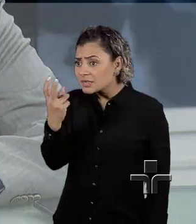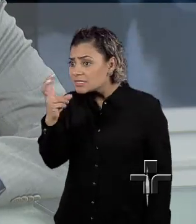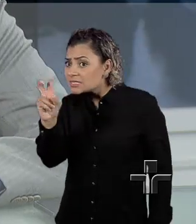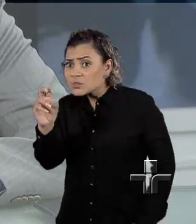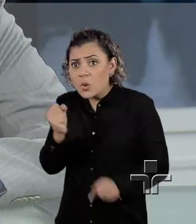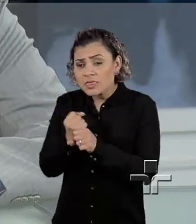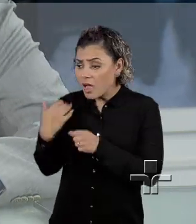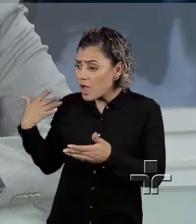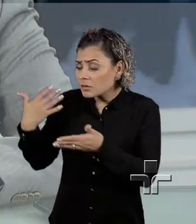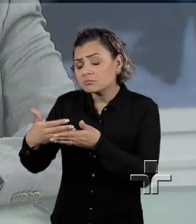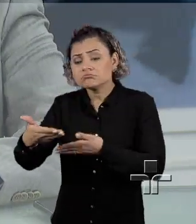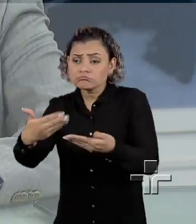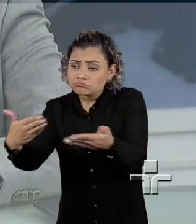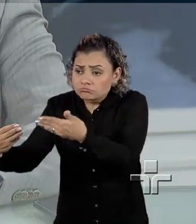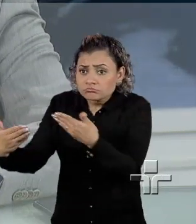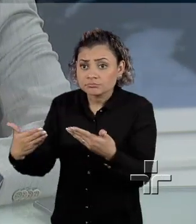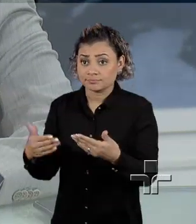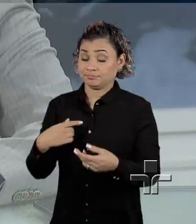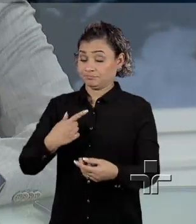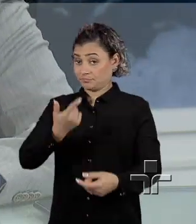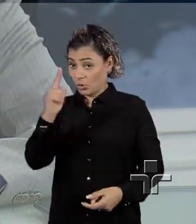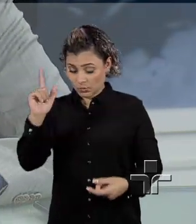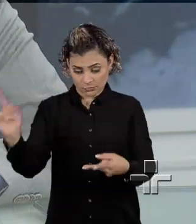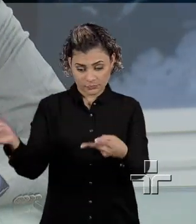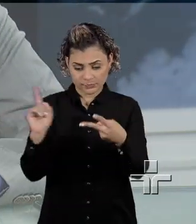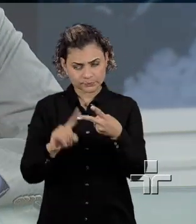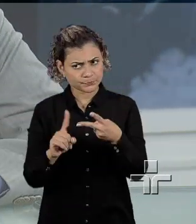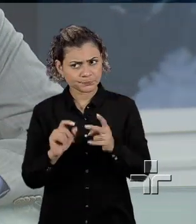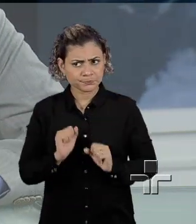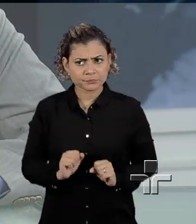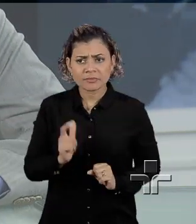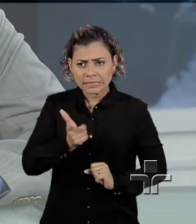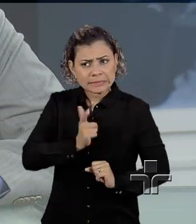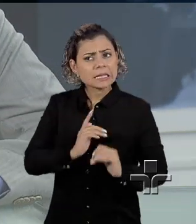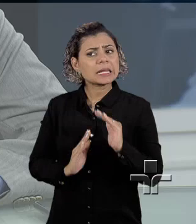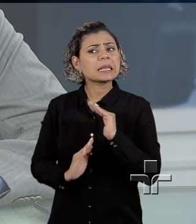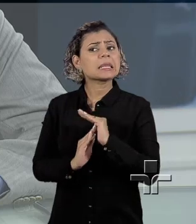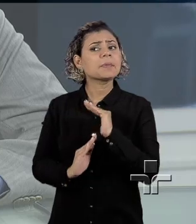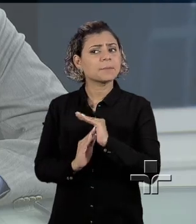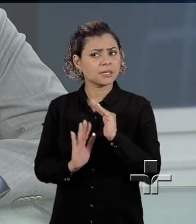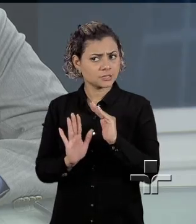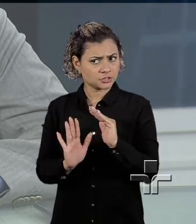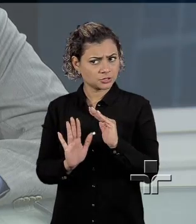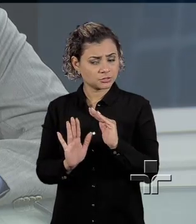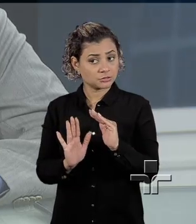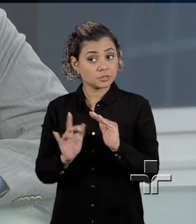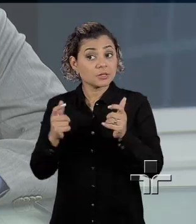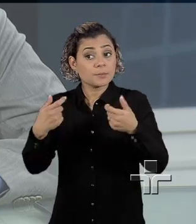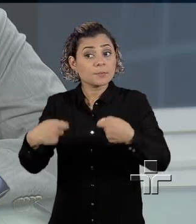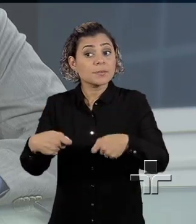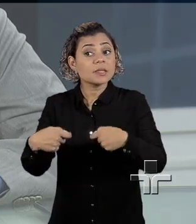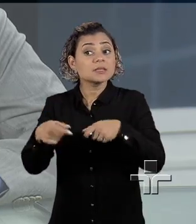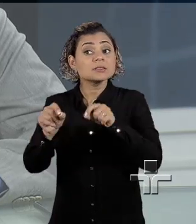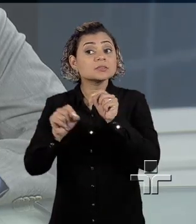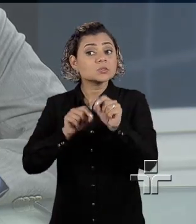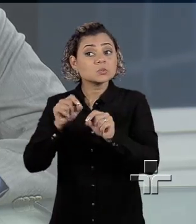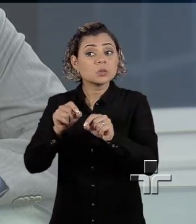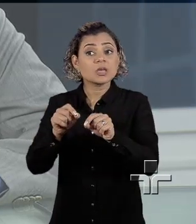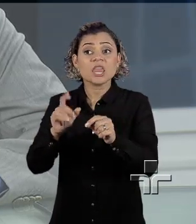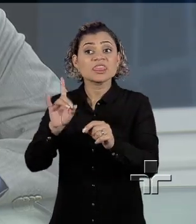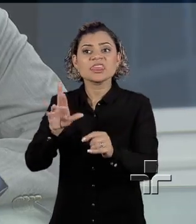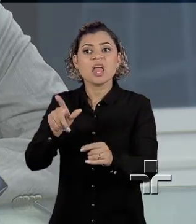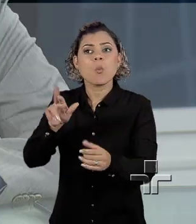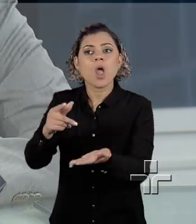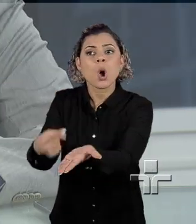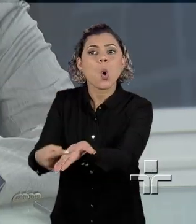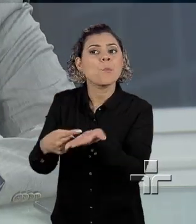bem. Fato. Segundo fato, há um limite. É preciso ver que não haja uma